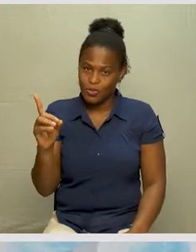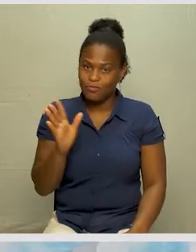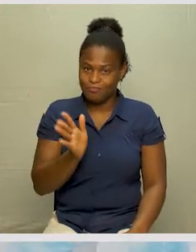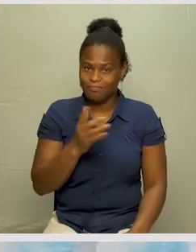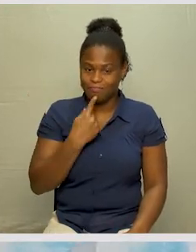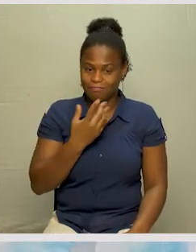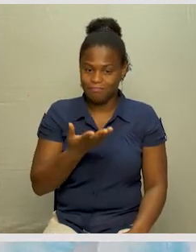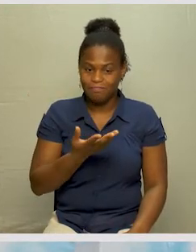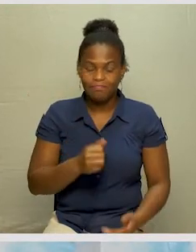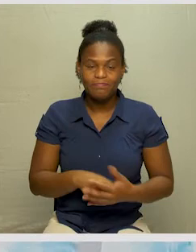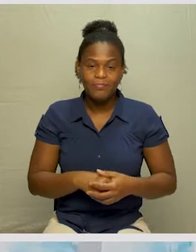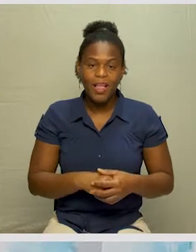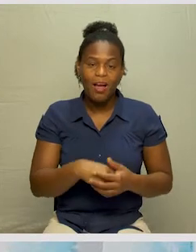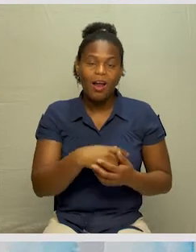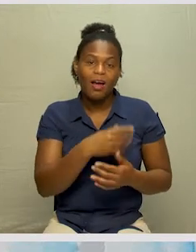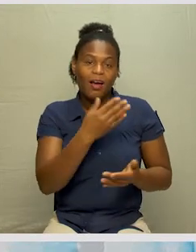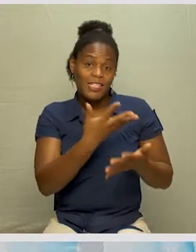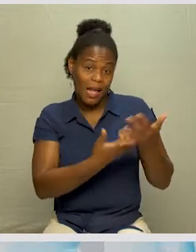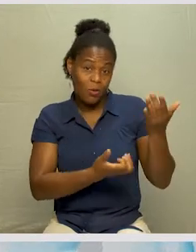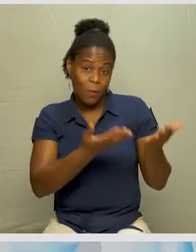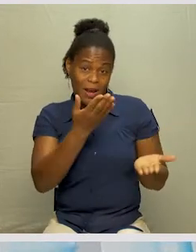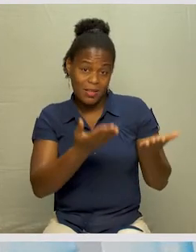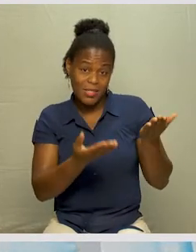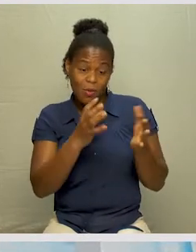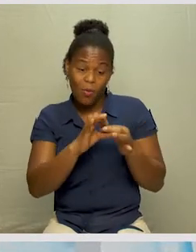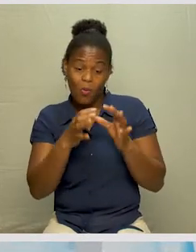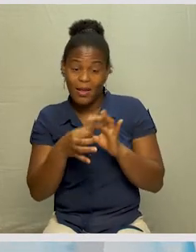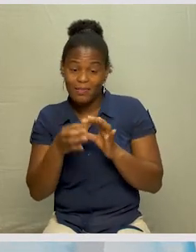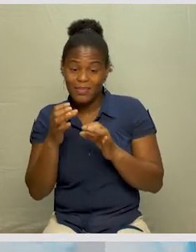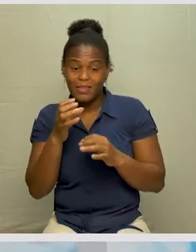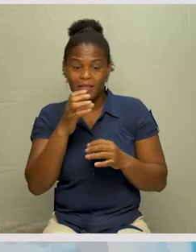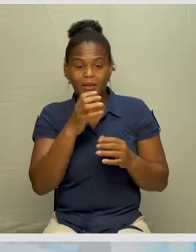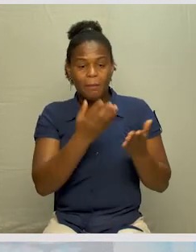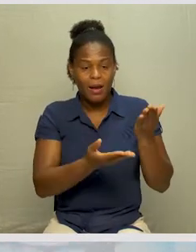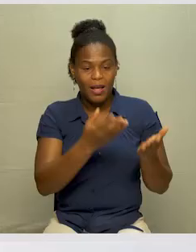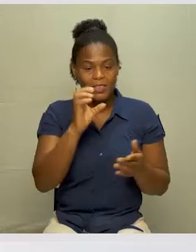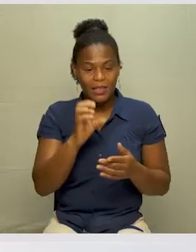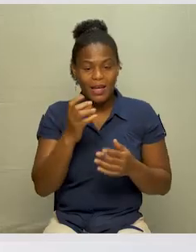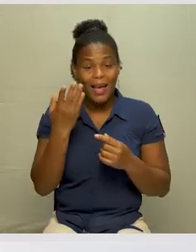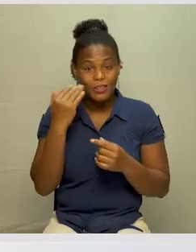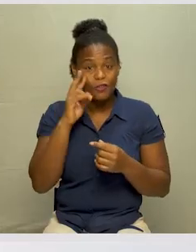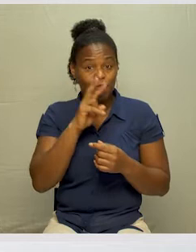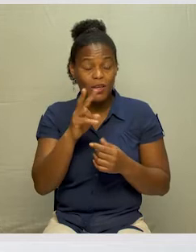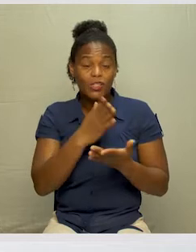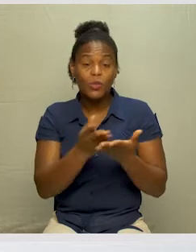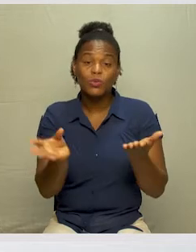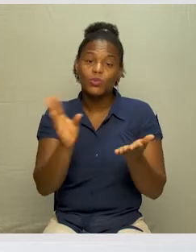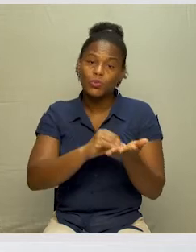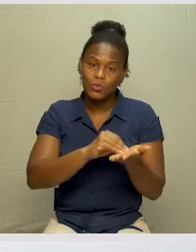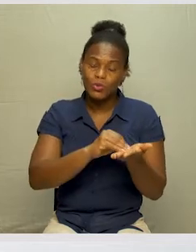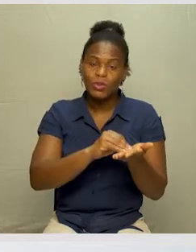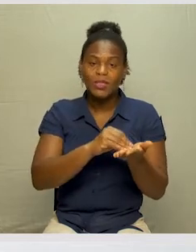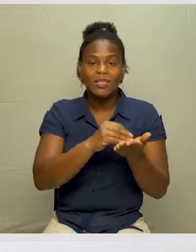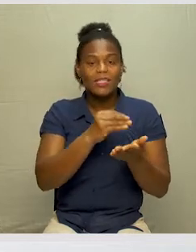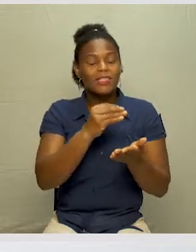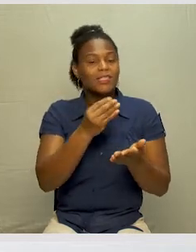2016. O saldo da balança corrente nós já tínhamos visto, é só acrescentar o saldo da balança de